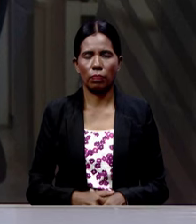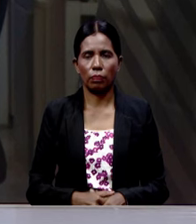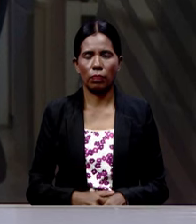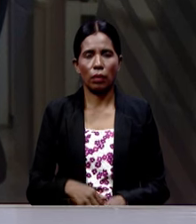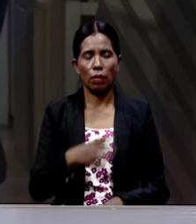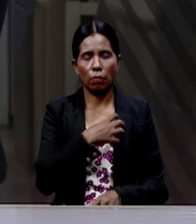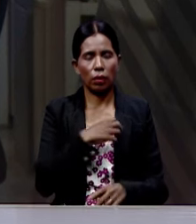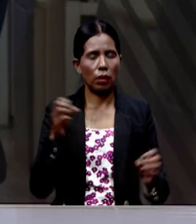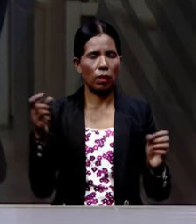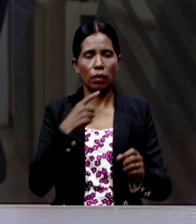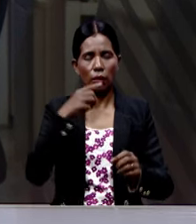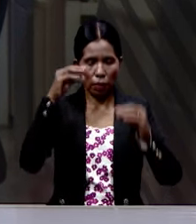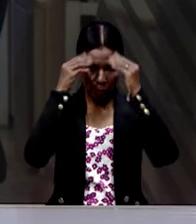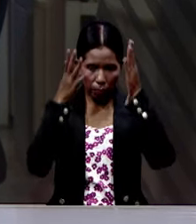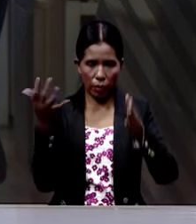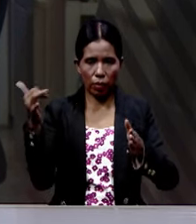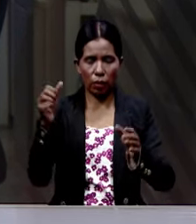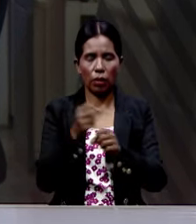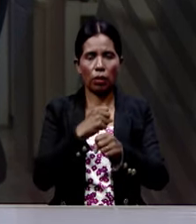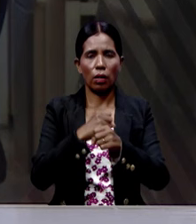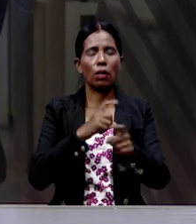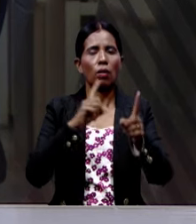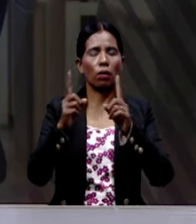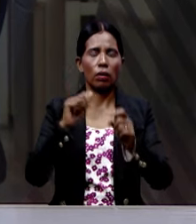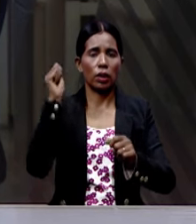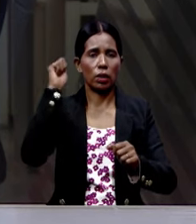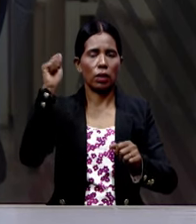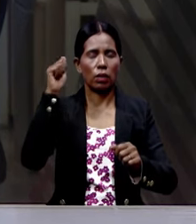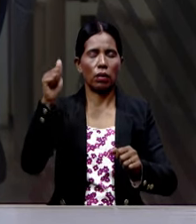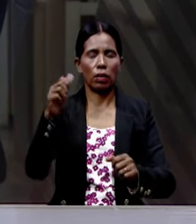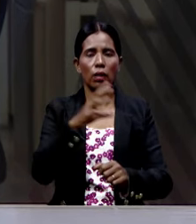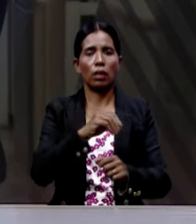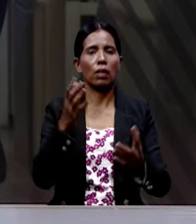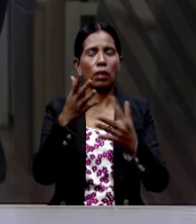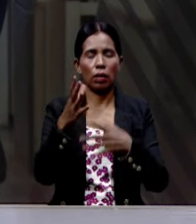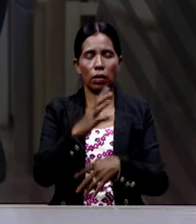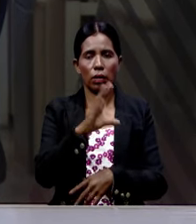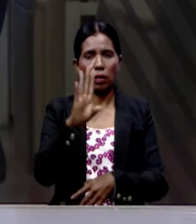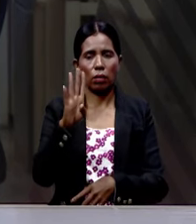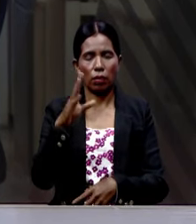Penitele autoriza professor contratado a manifestação e a jardim 5 de maio.